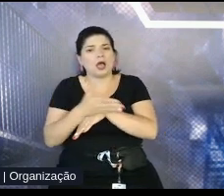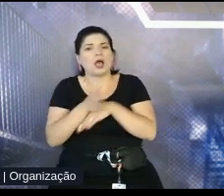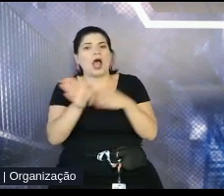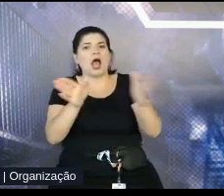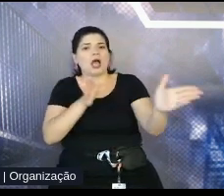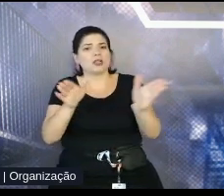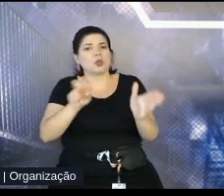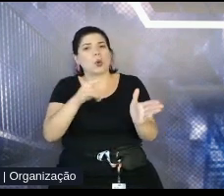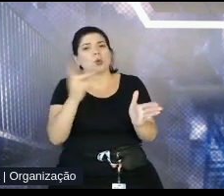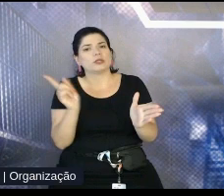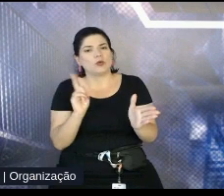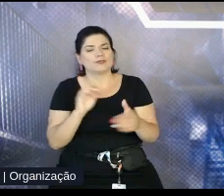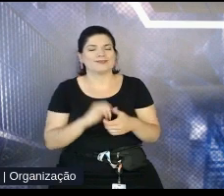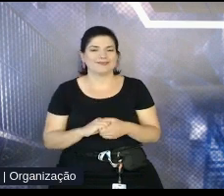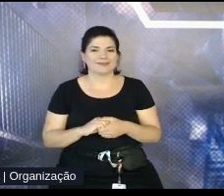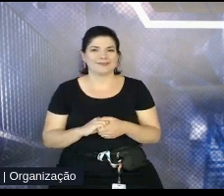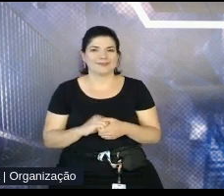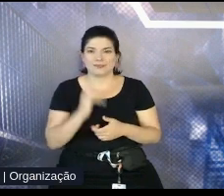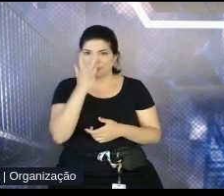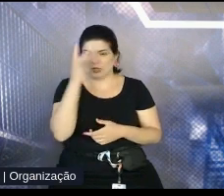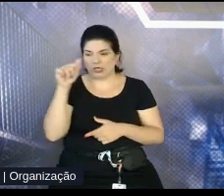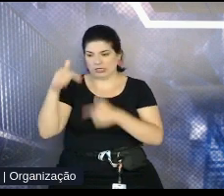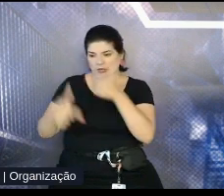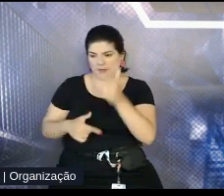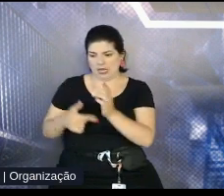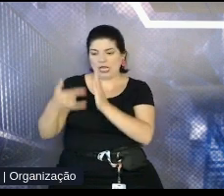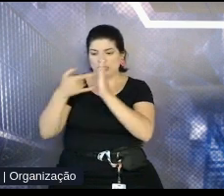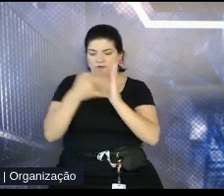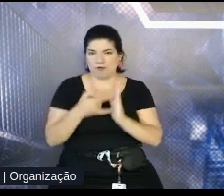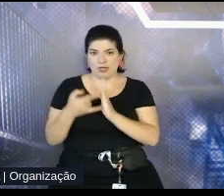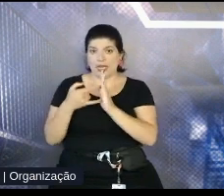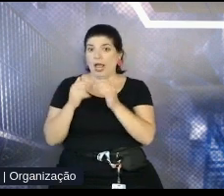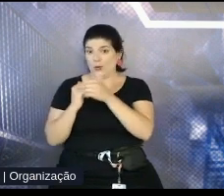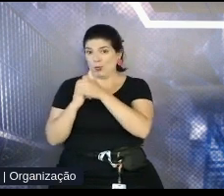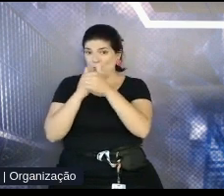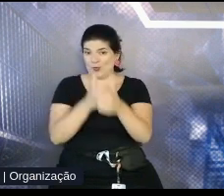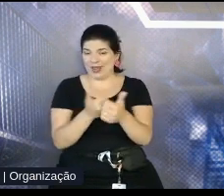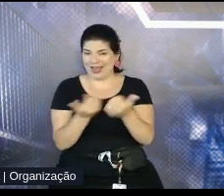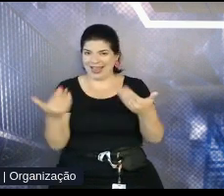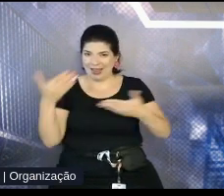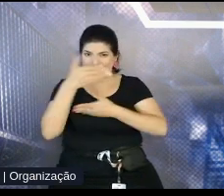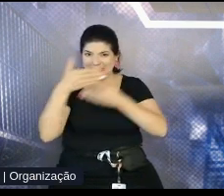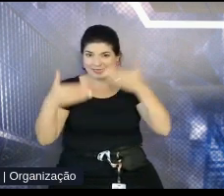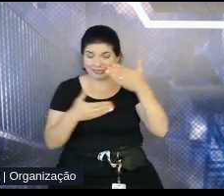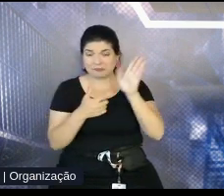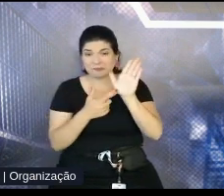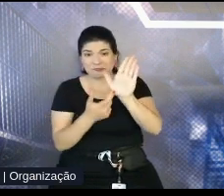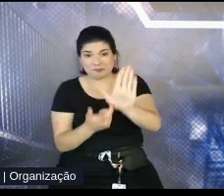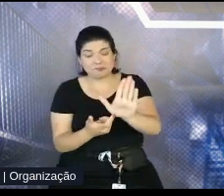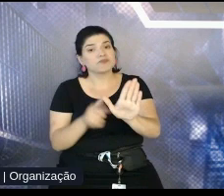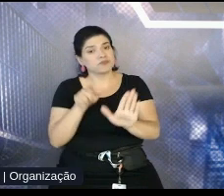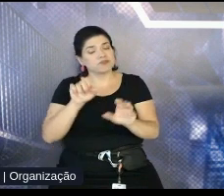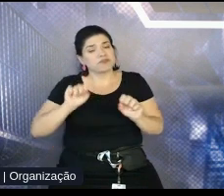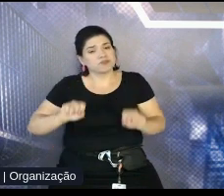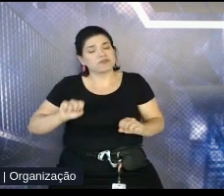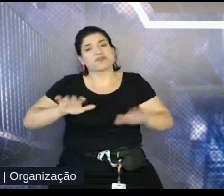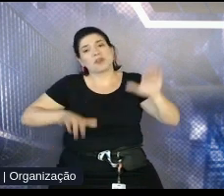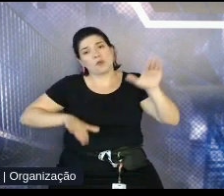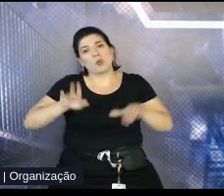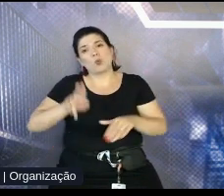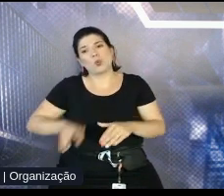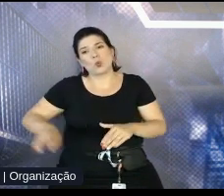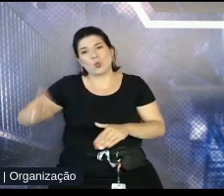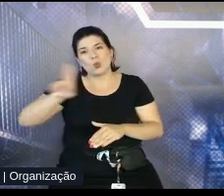pessoas desenvolvedoras que estão acompanhando aí essa apresentação, né, talvez já tenham utilizado alguma ferramenta de lint, né,